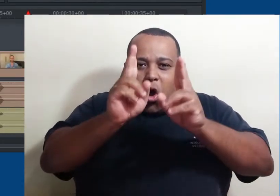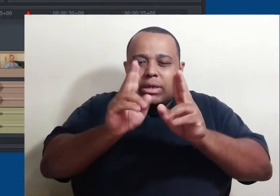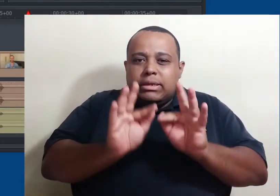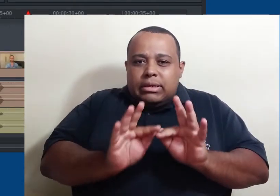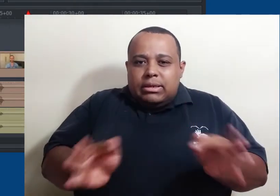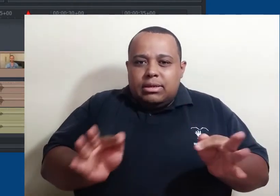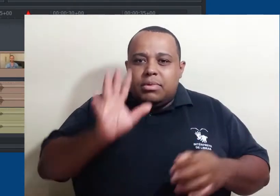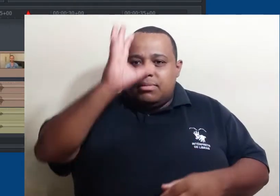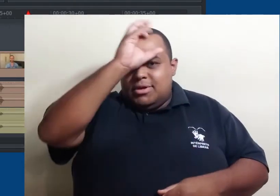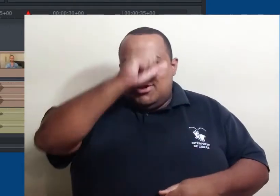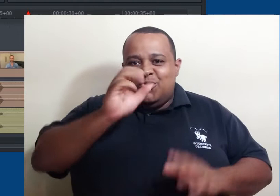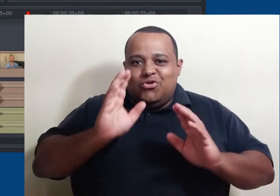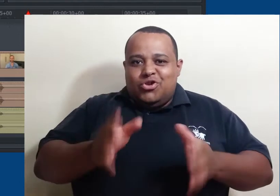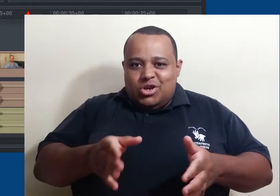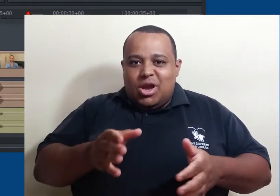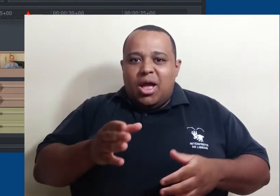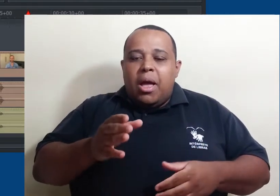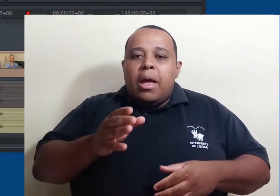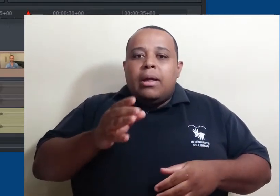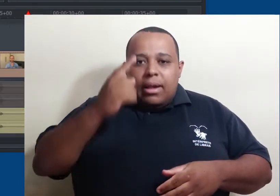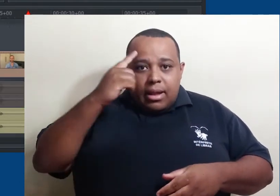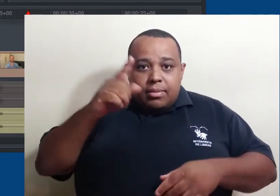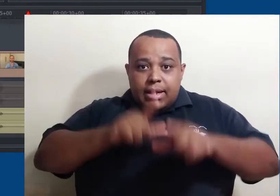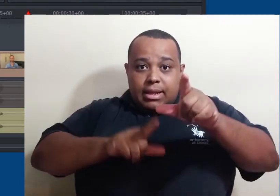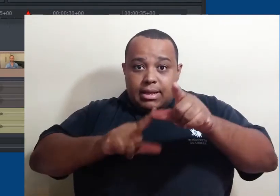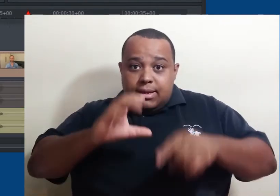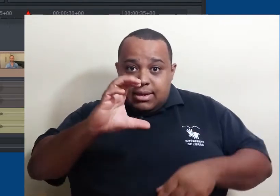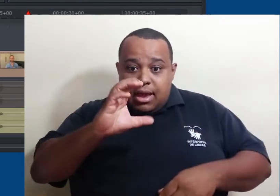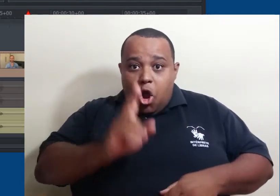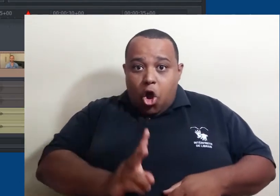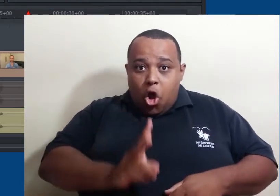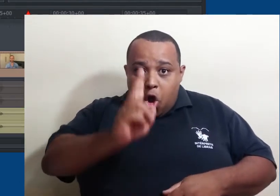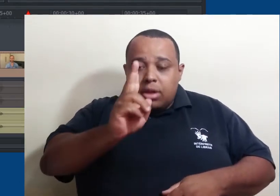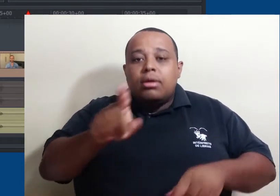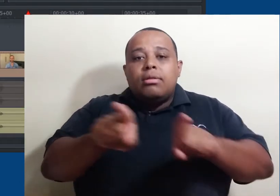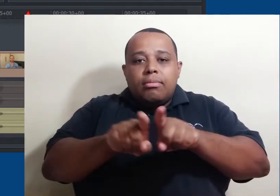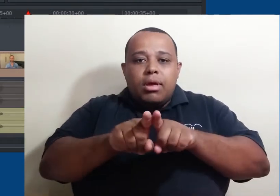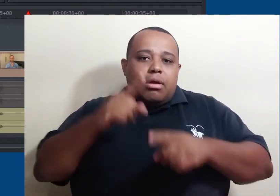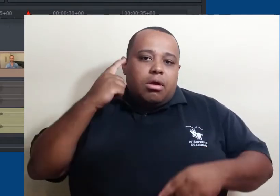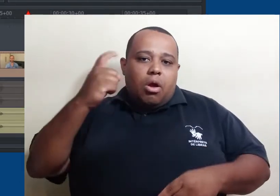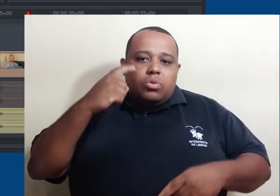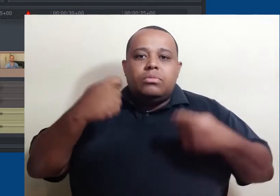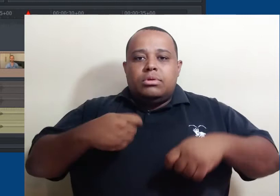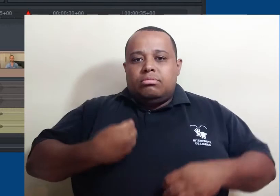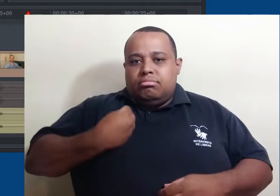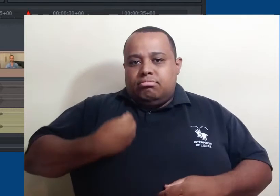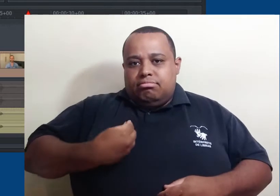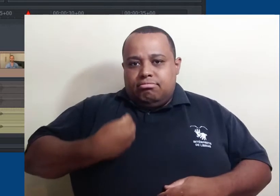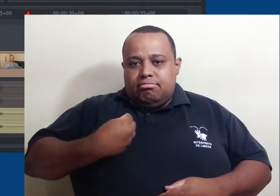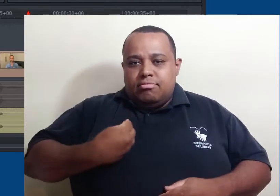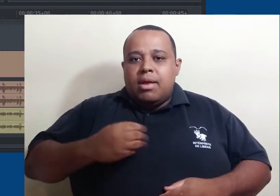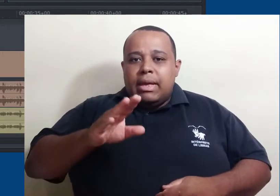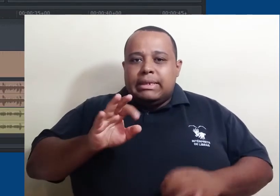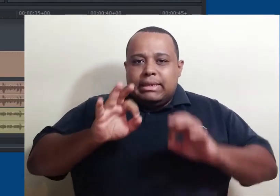lugar, aperta C e ele corta. Lembrando que para cortar o seu áudio tem que estar ativado, mas para ouvir a gente vai desativar esse, porque o nosso áudio certo